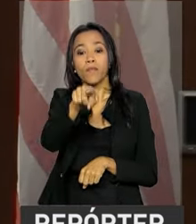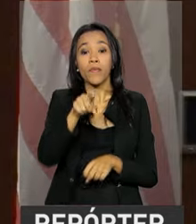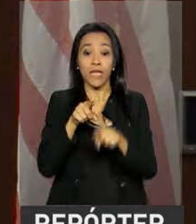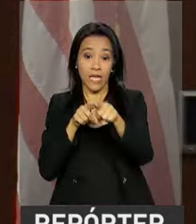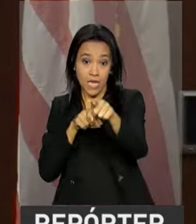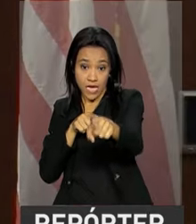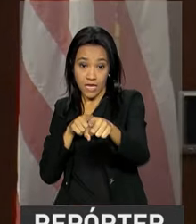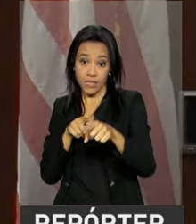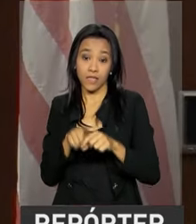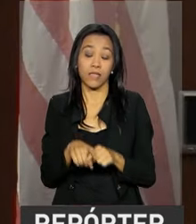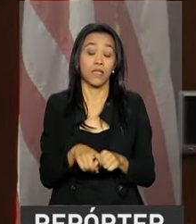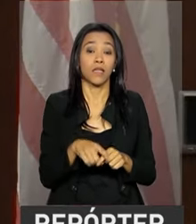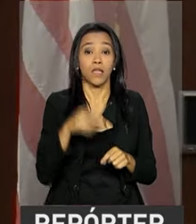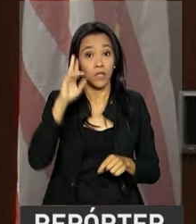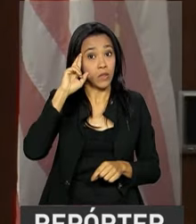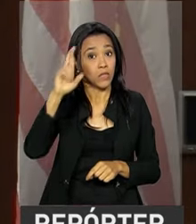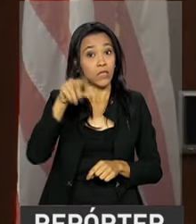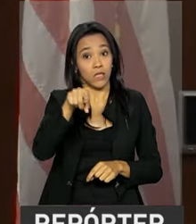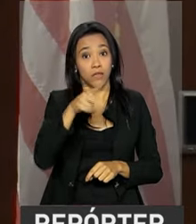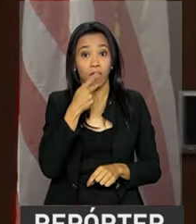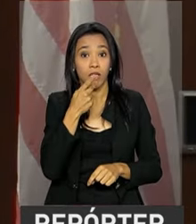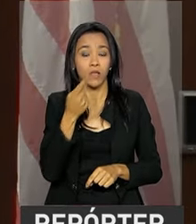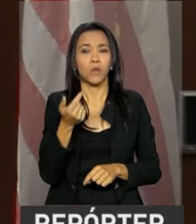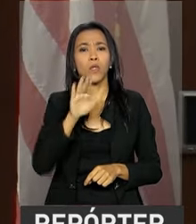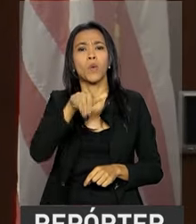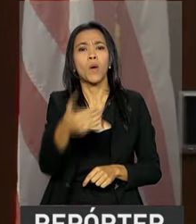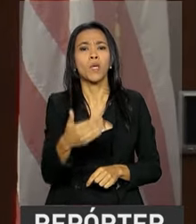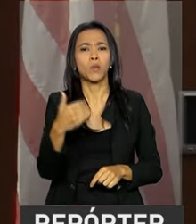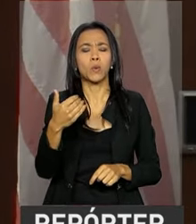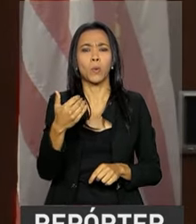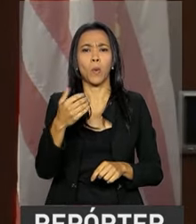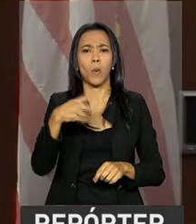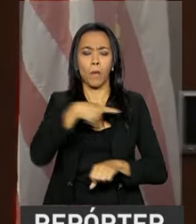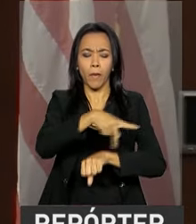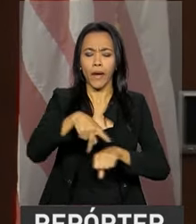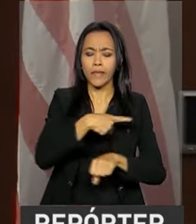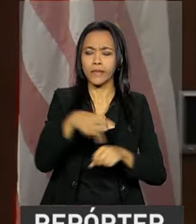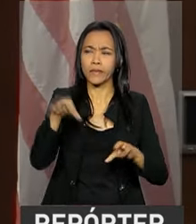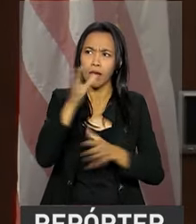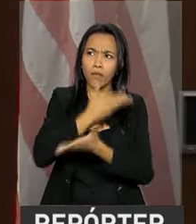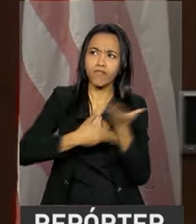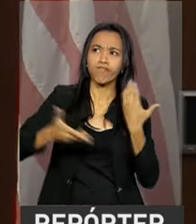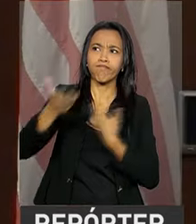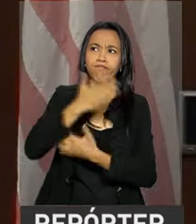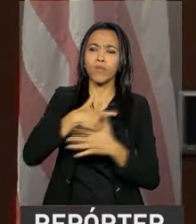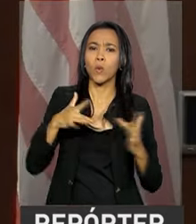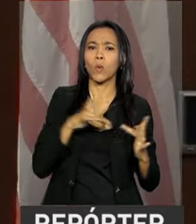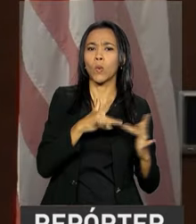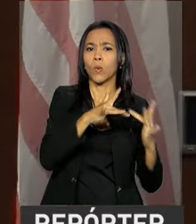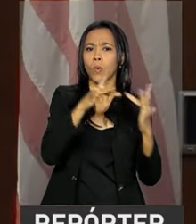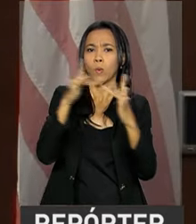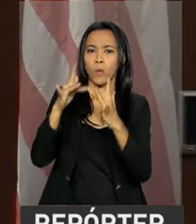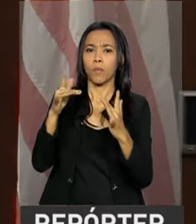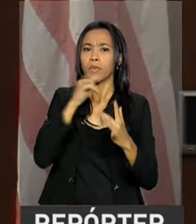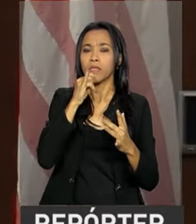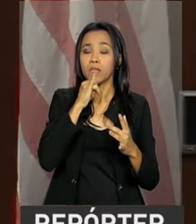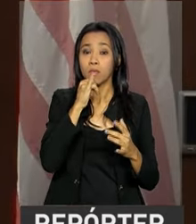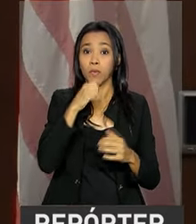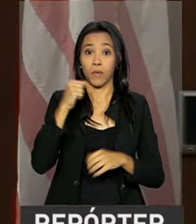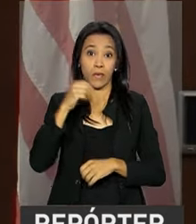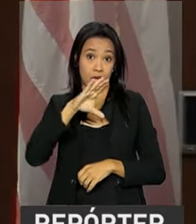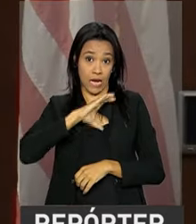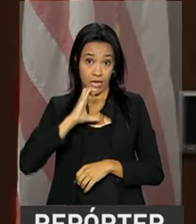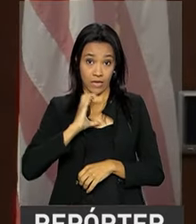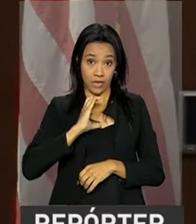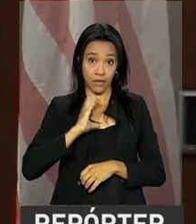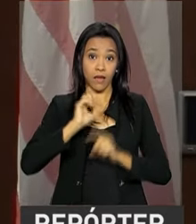nos Estados Unidos ele acredita que em um momento em que o país está revendo suas relações com os vizinhos Canadá e H também